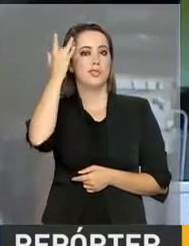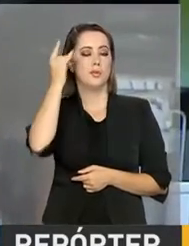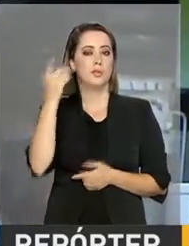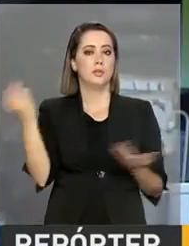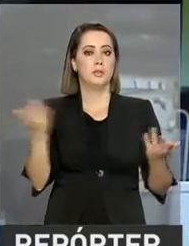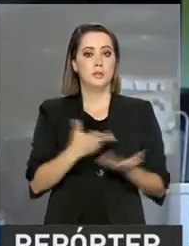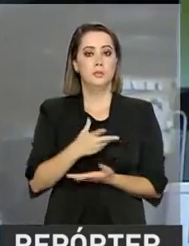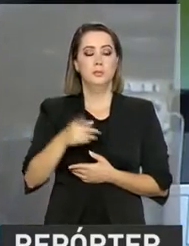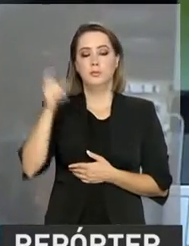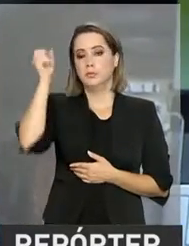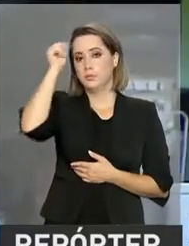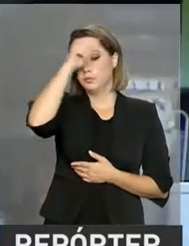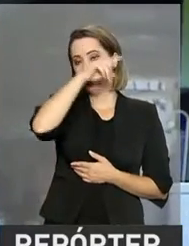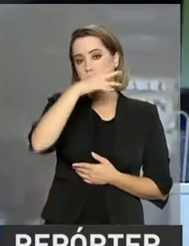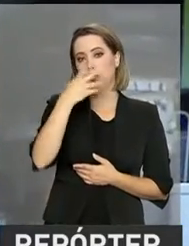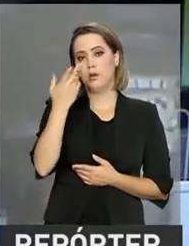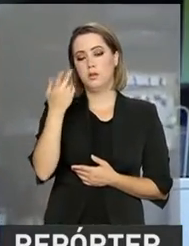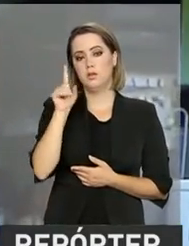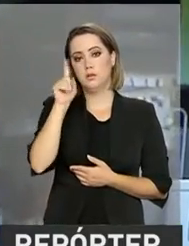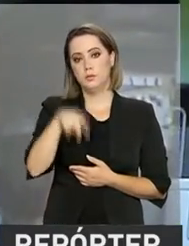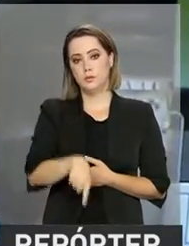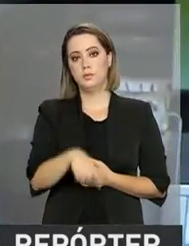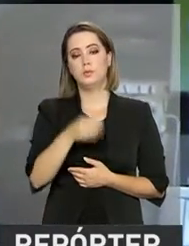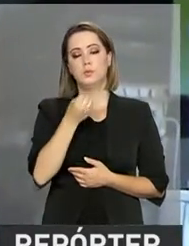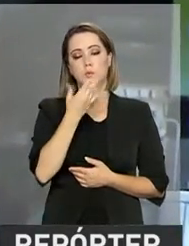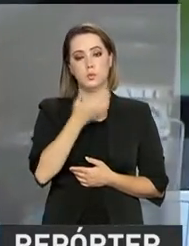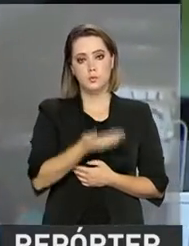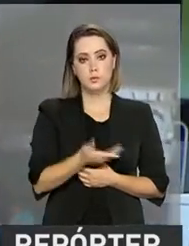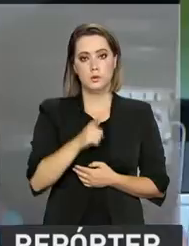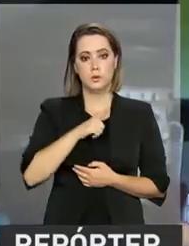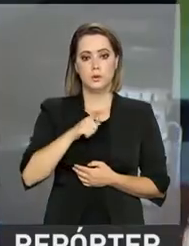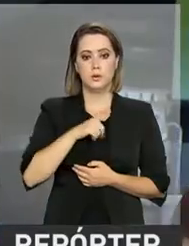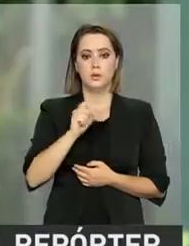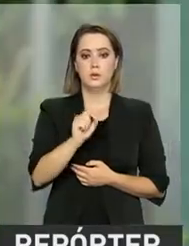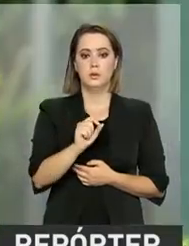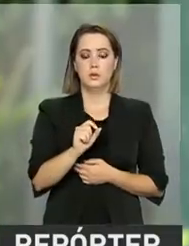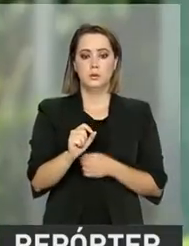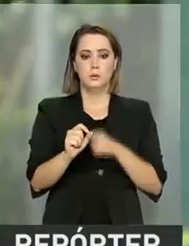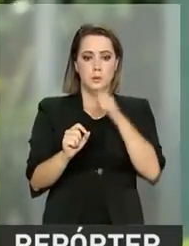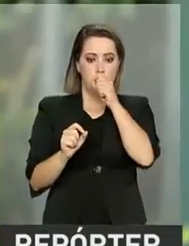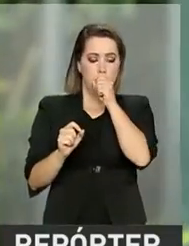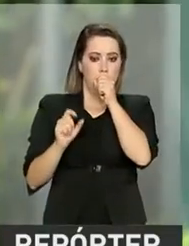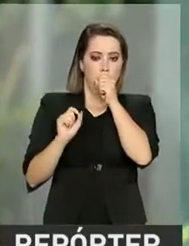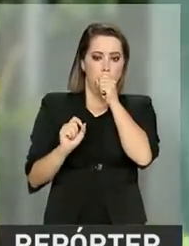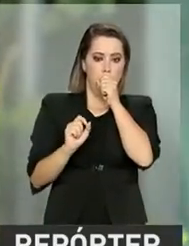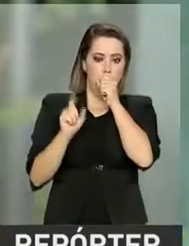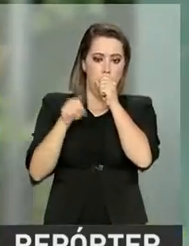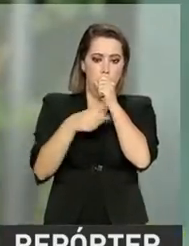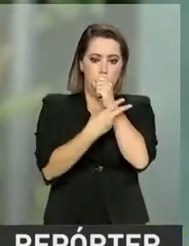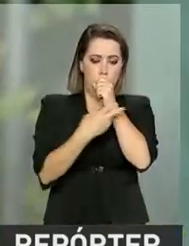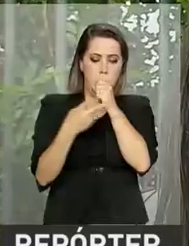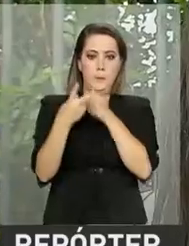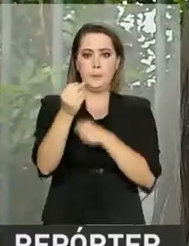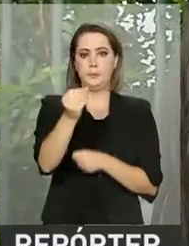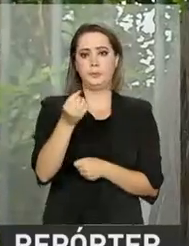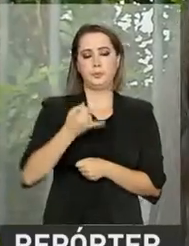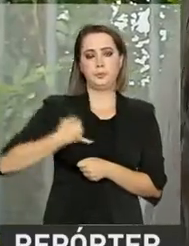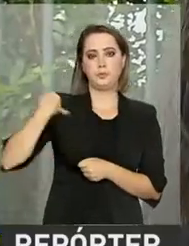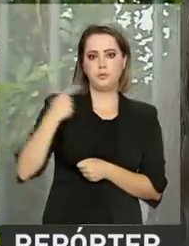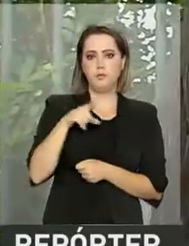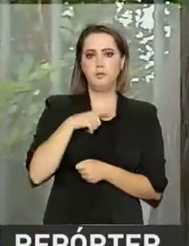está muito difícil as coisas e é bom p continuará amanda tem 20 anos é estudante